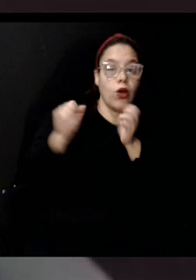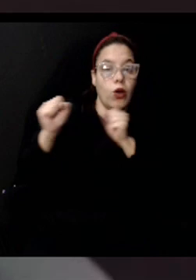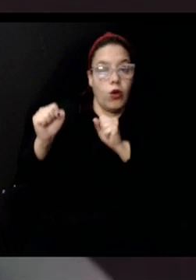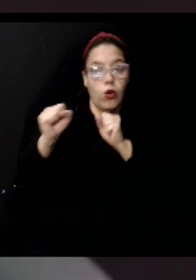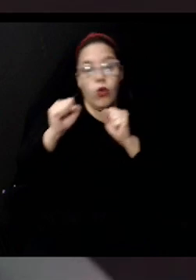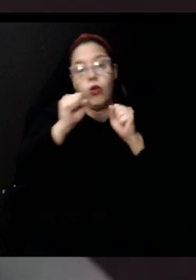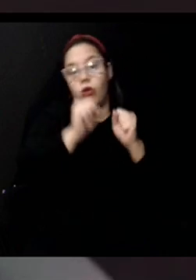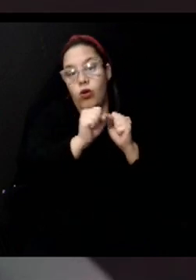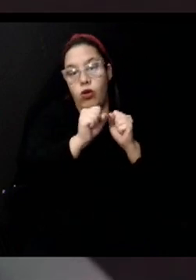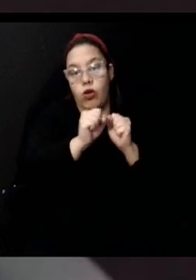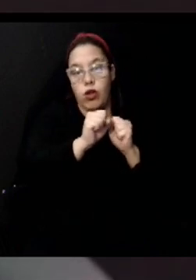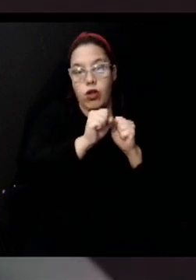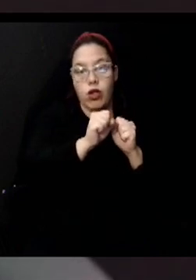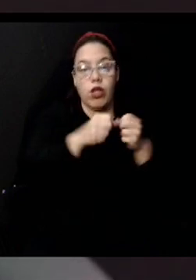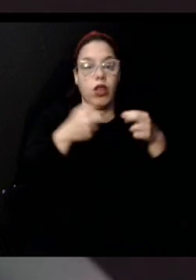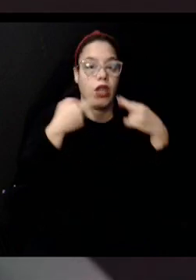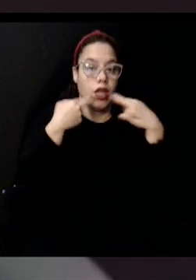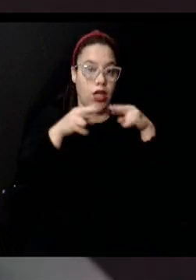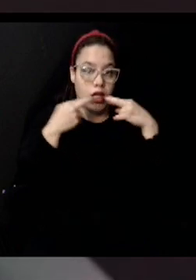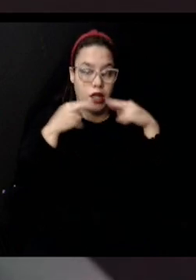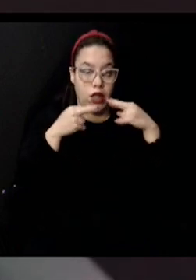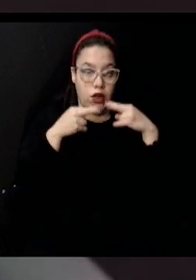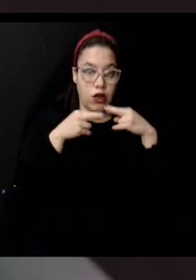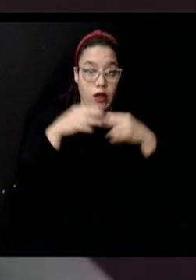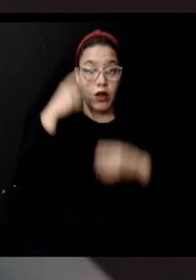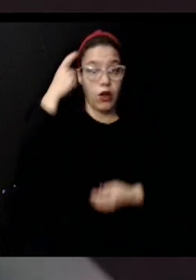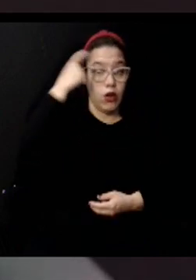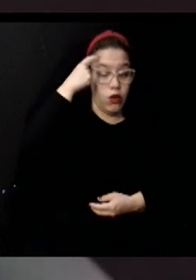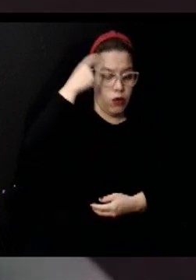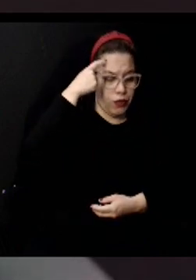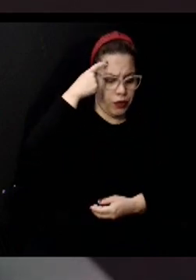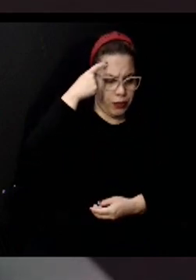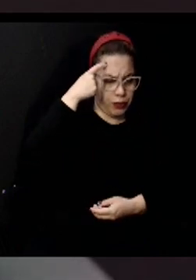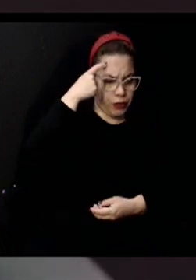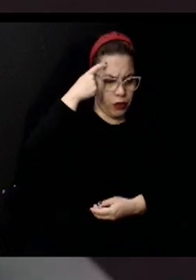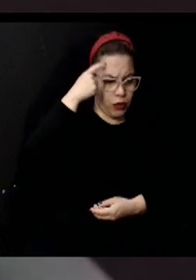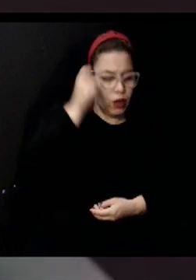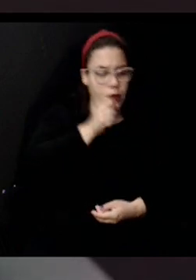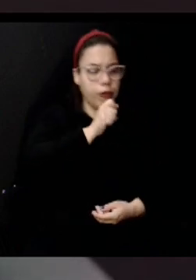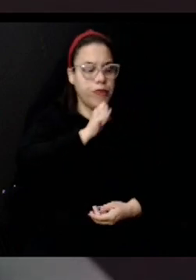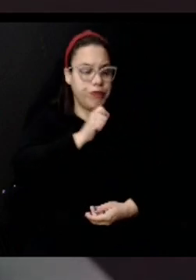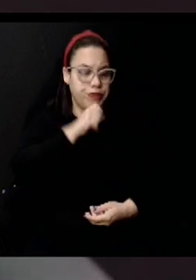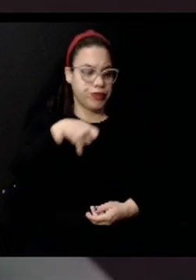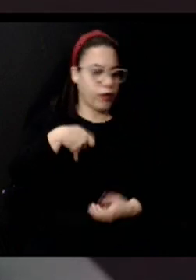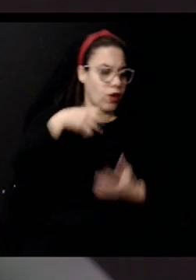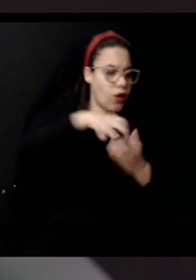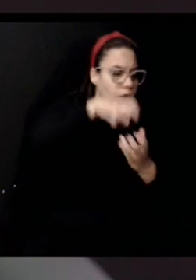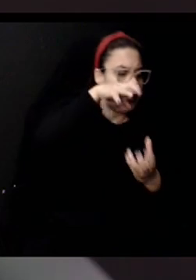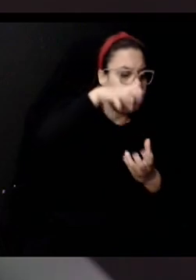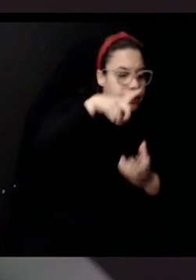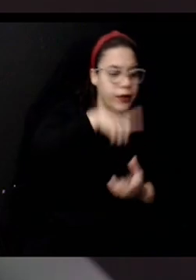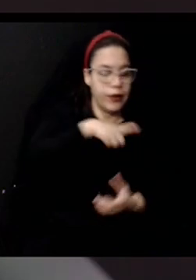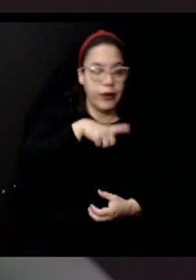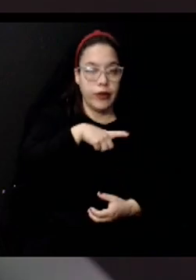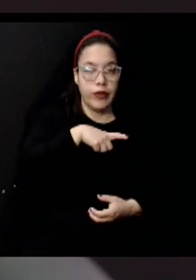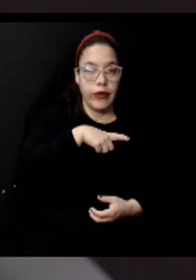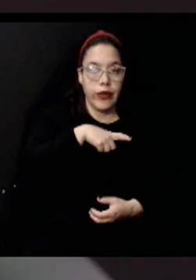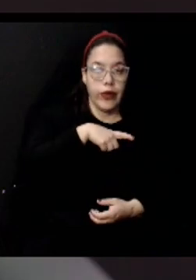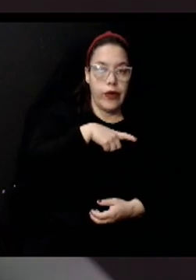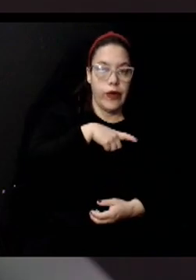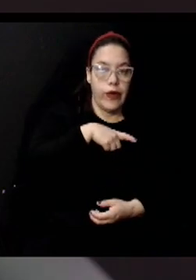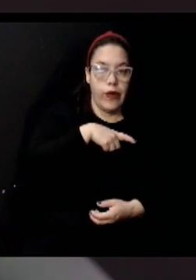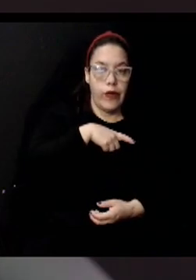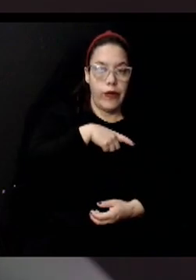está reclamando, às vezes na cabeça de algumas pessoas mais velhas, elas têm para si que aquilo ali é como se ela